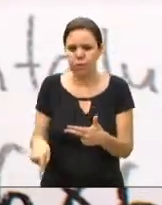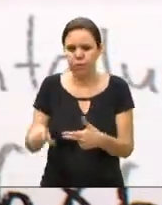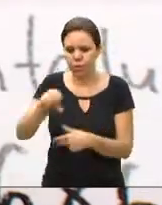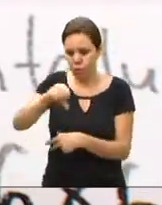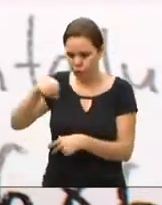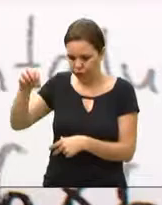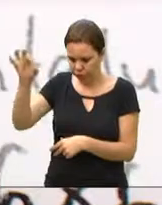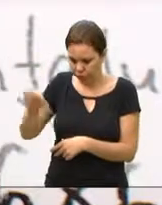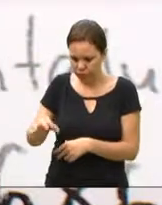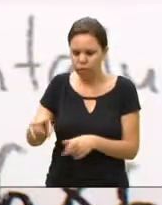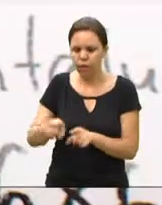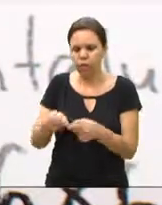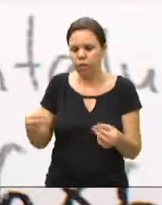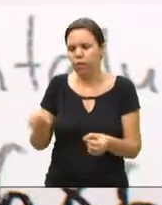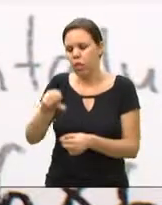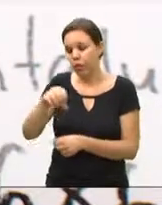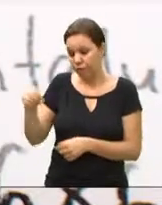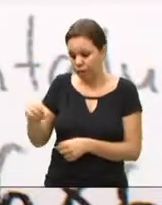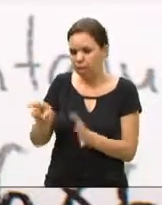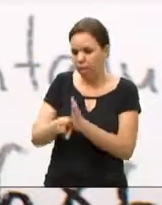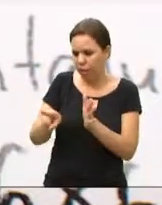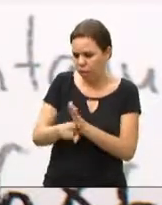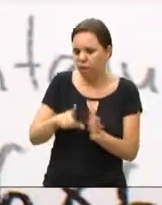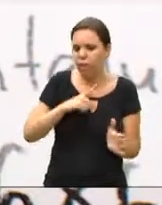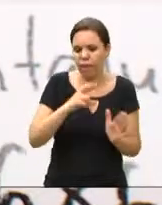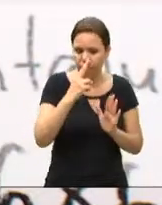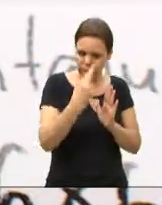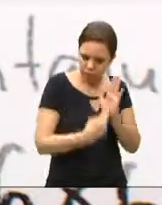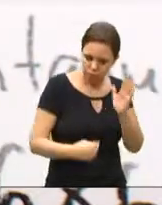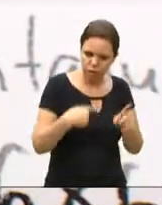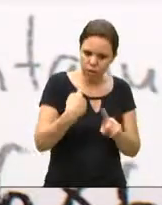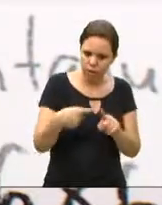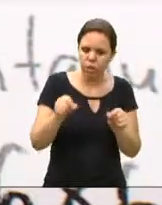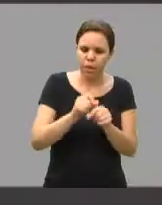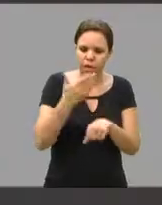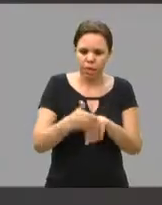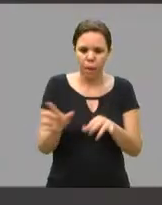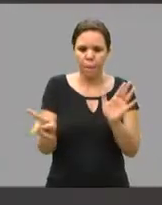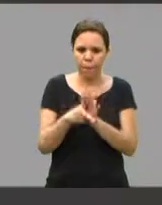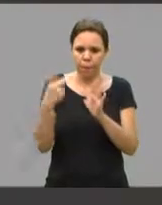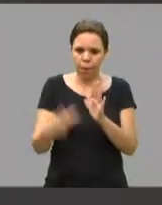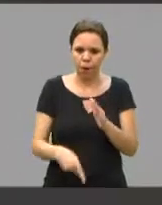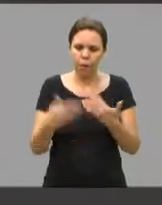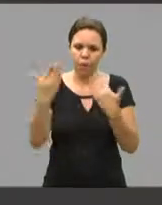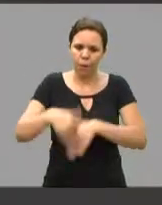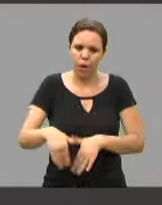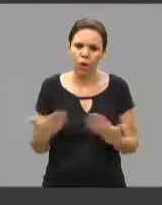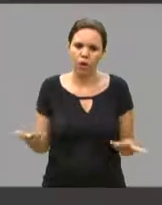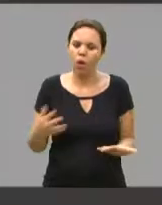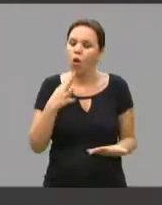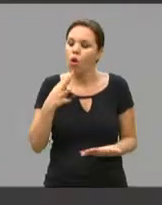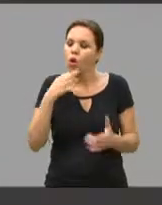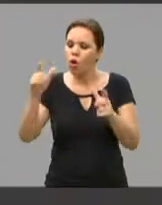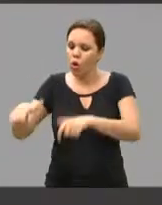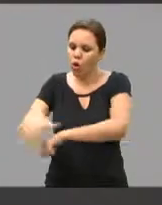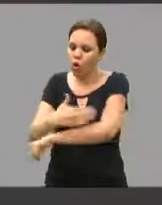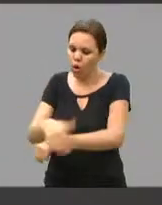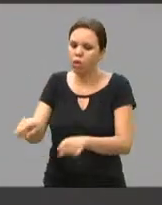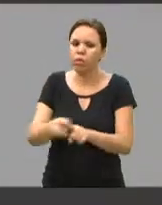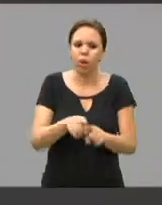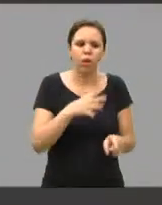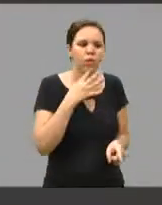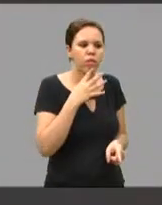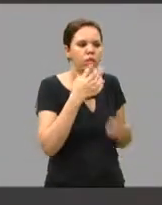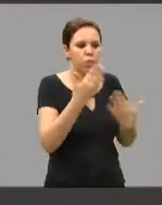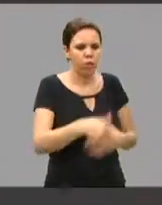90 questões, mas tem também a redação. Então esse treino específico da prova também é importante. É que você falou conhecer o local, conhece a prova.